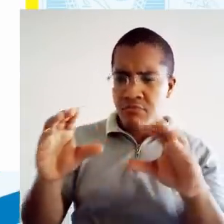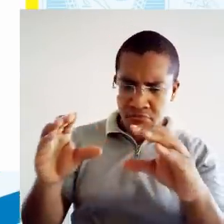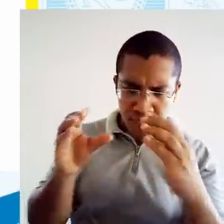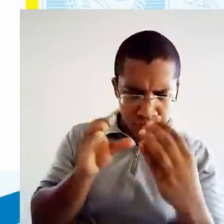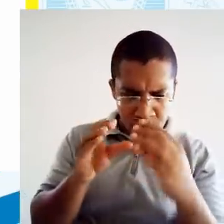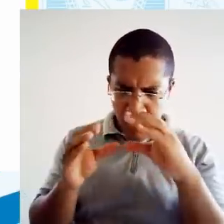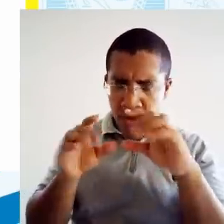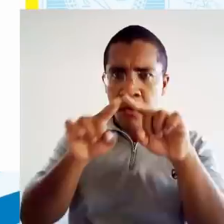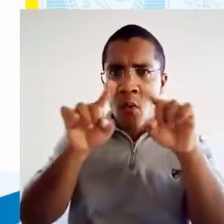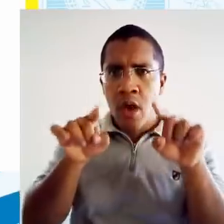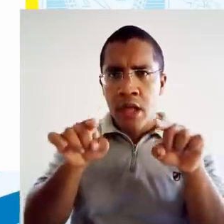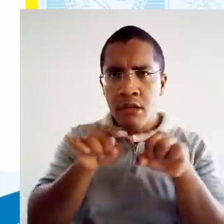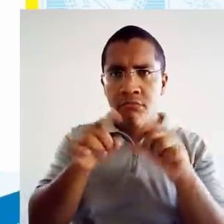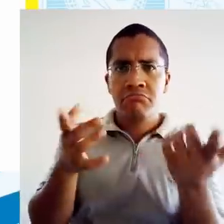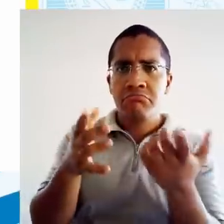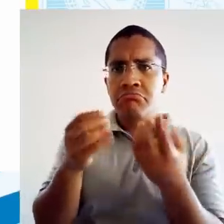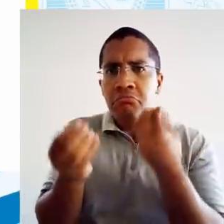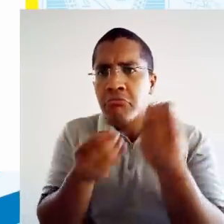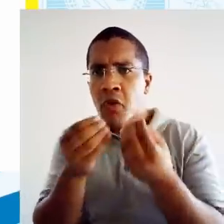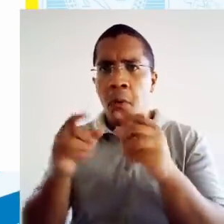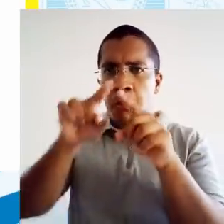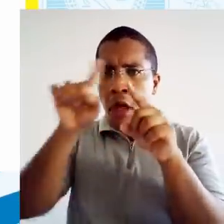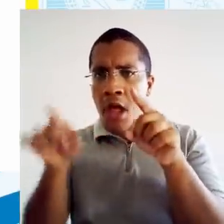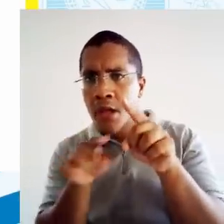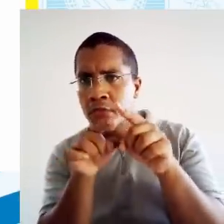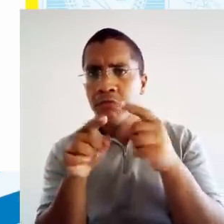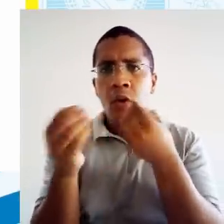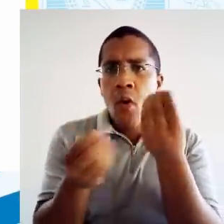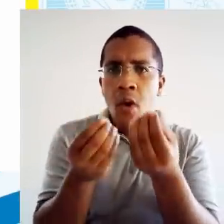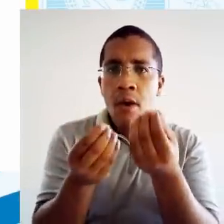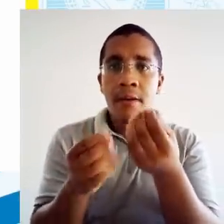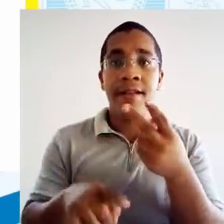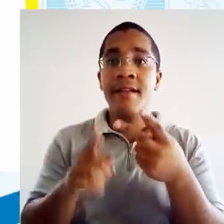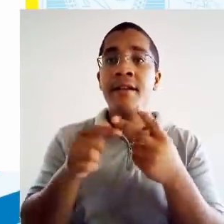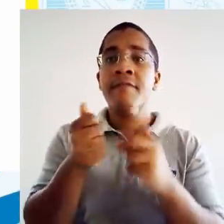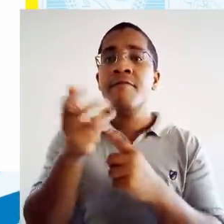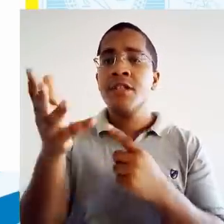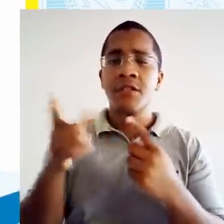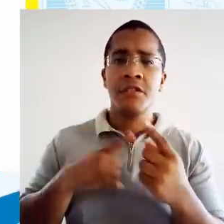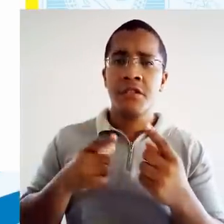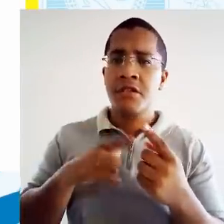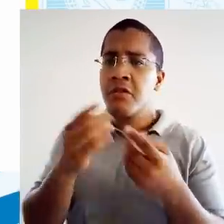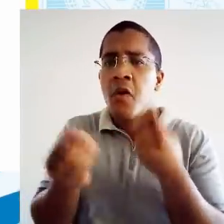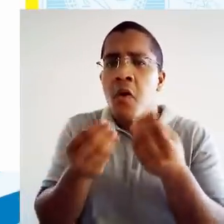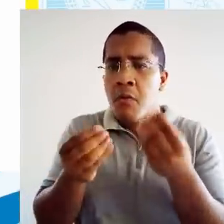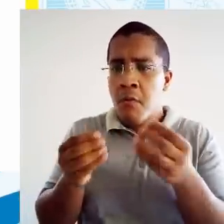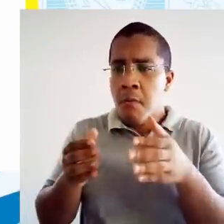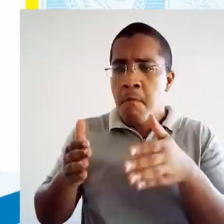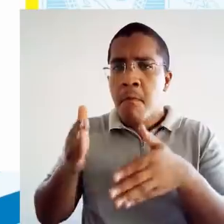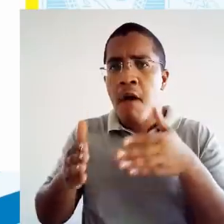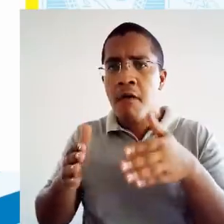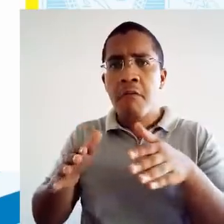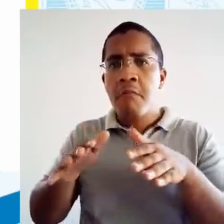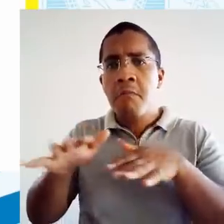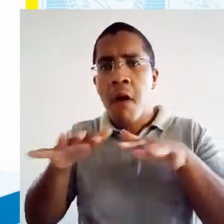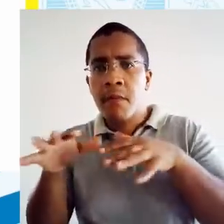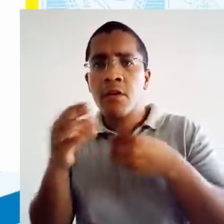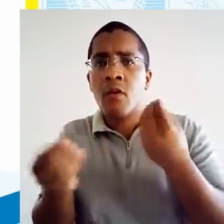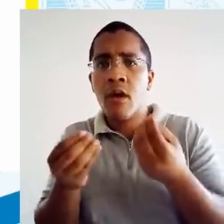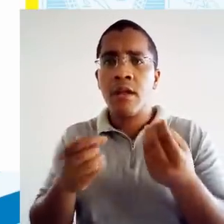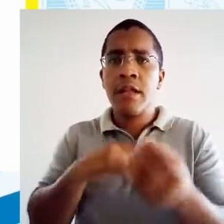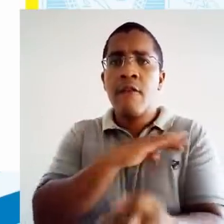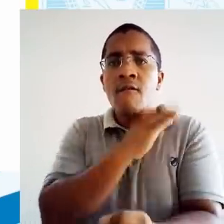formas geométricas. Na física a gente tem conceito de movimentos uniformemente variado, força